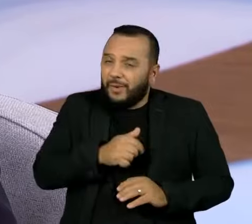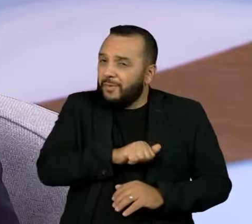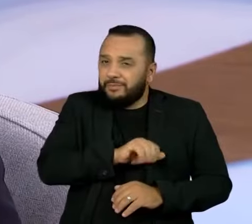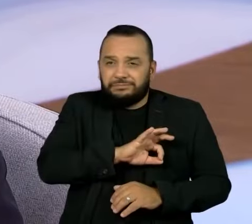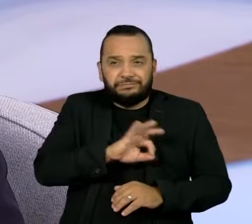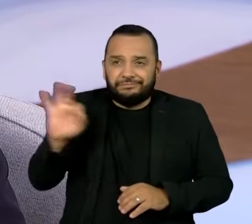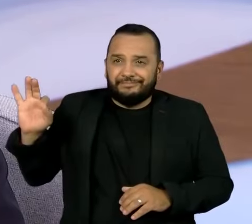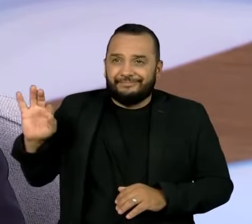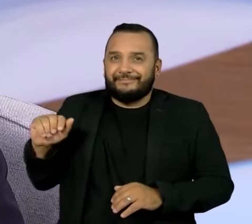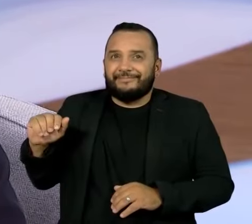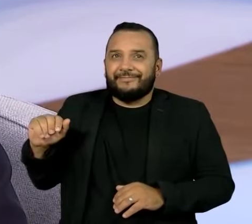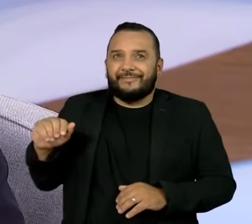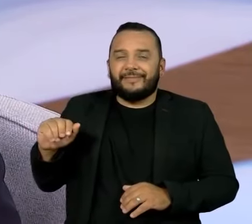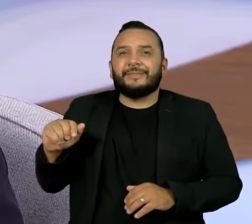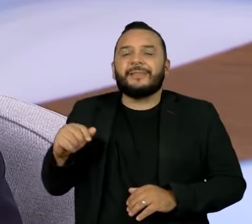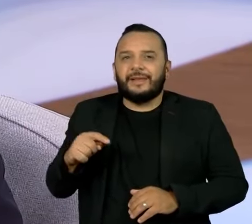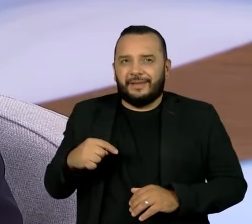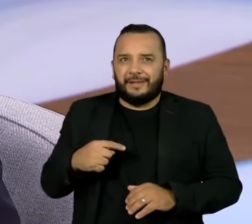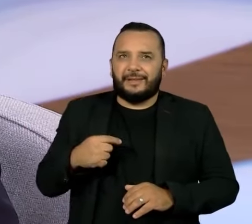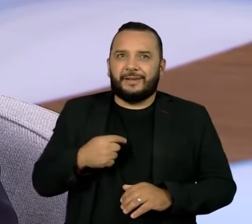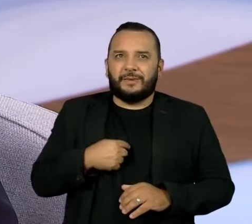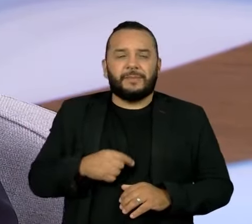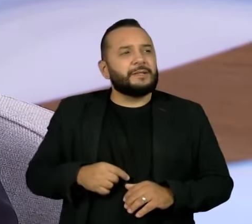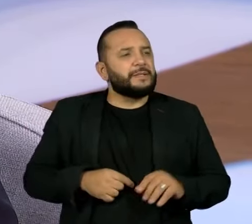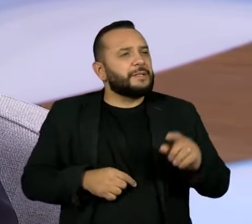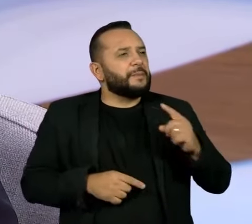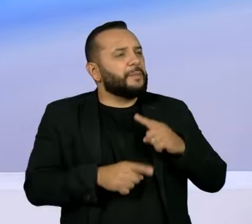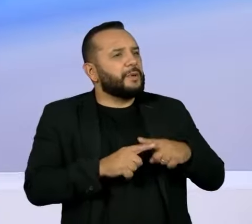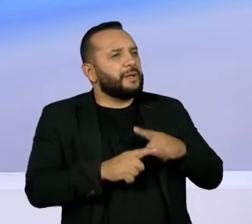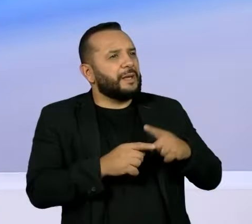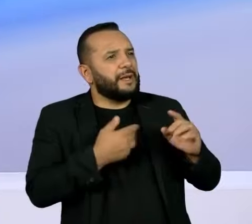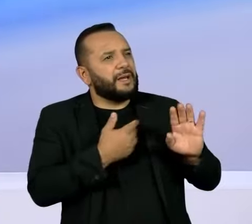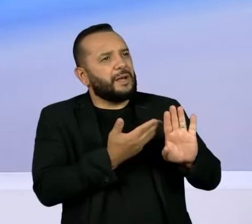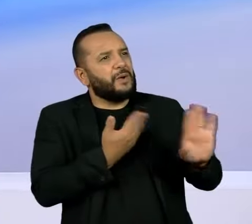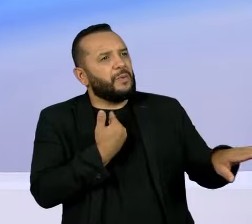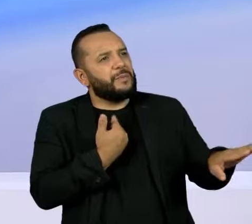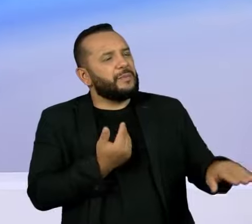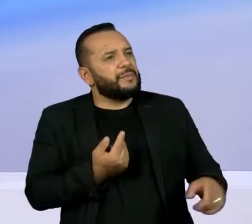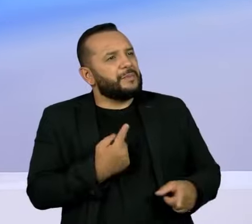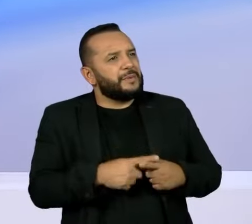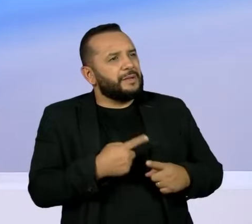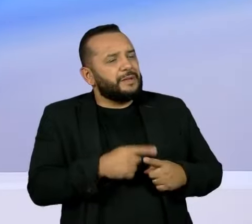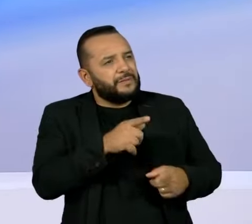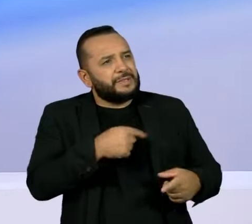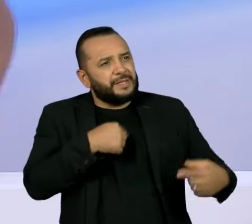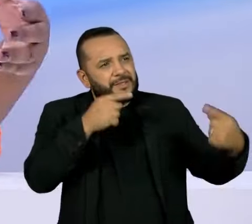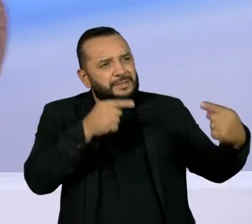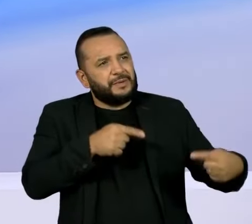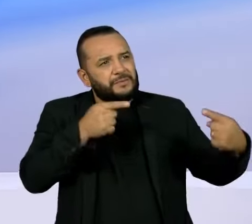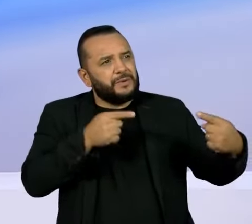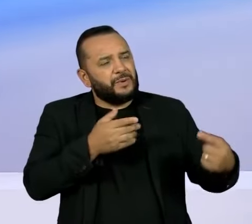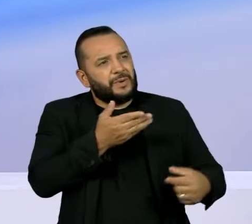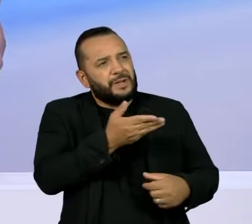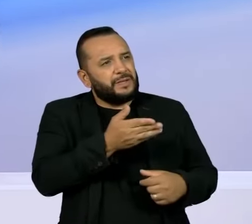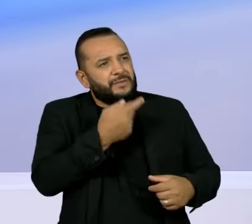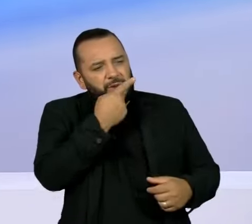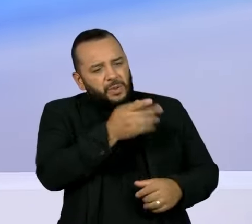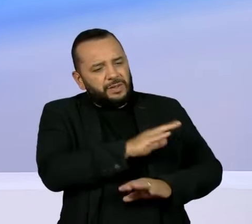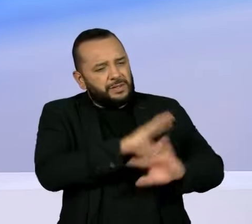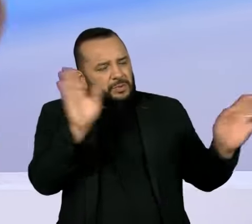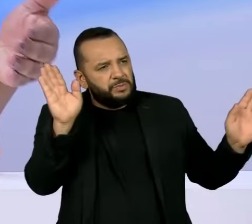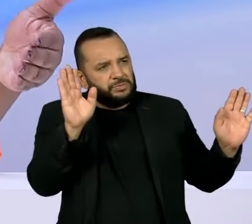porque, pelo menos, eu... E o que, que te fez romper? Né? Você desafiou, né, aquele poder e disse, não,